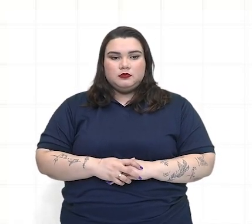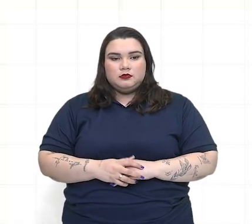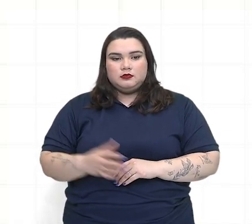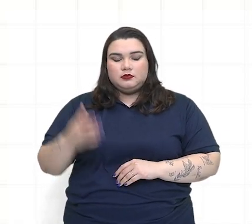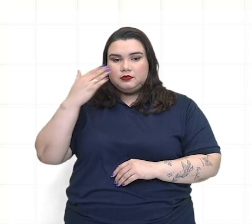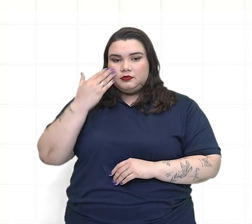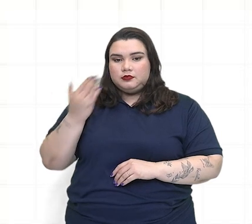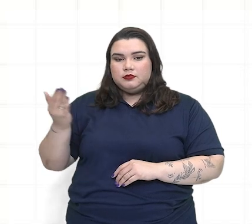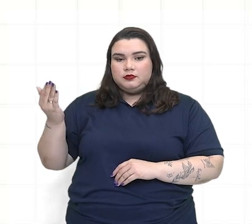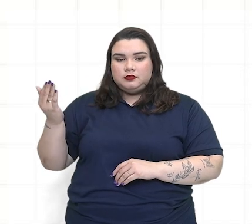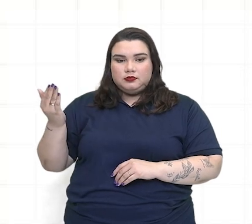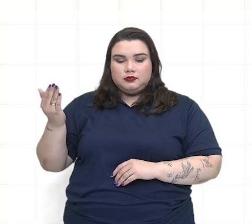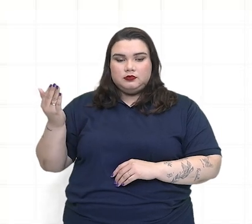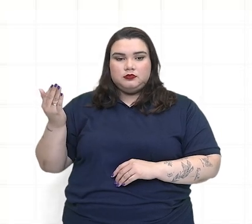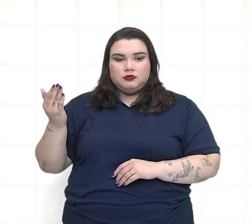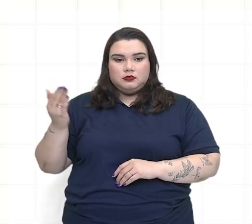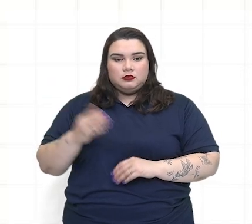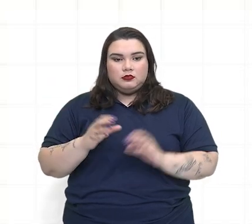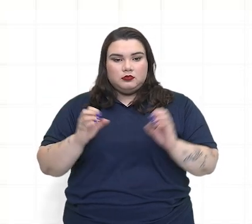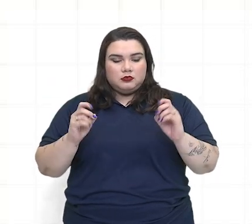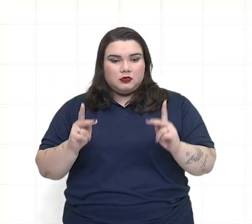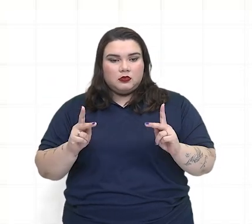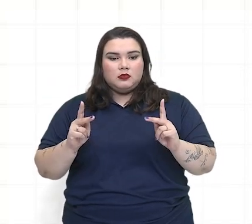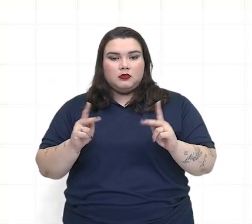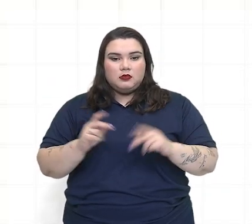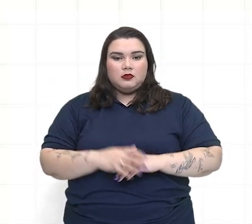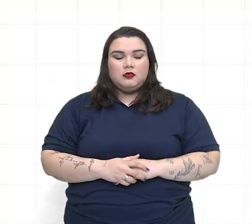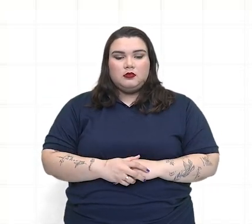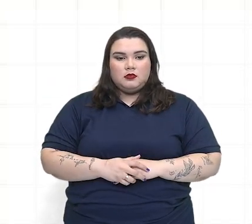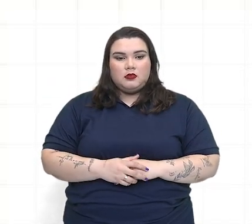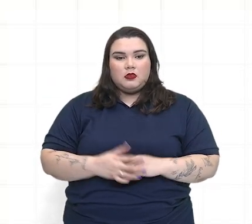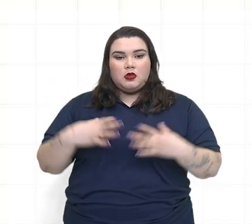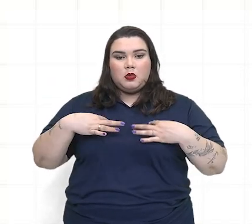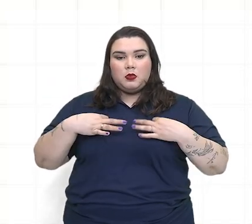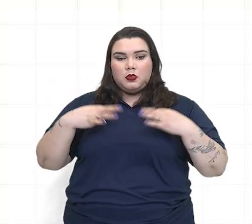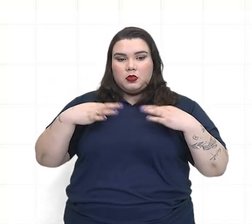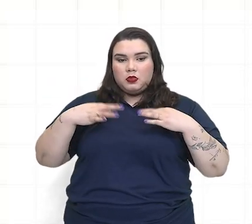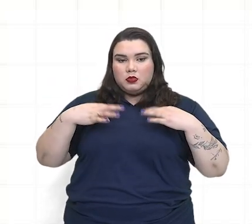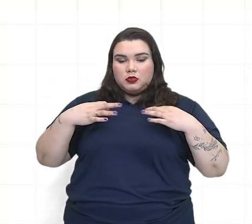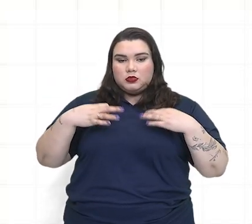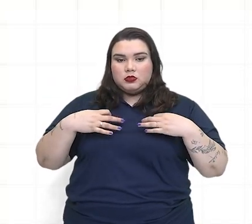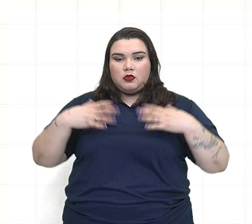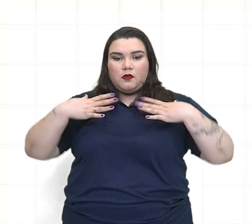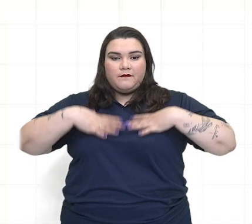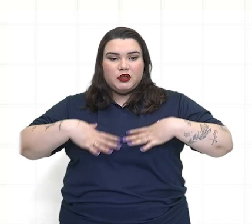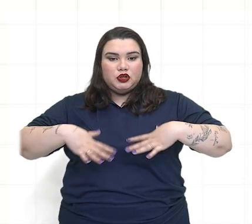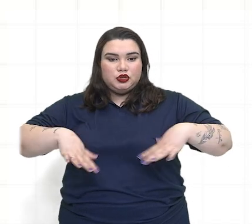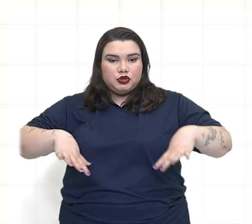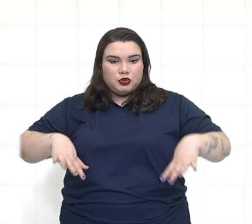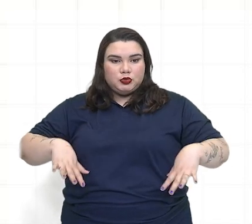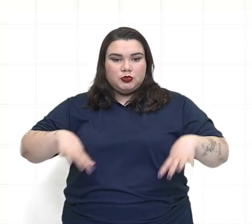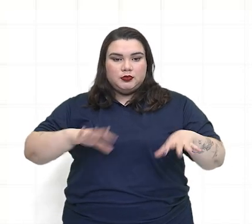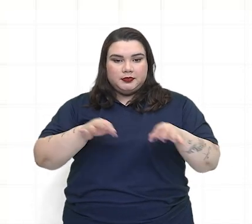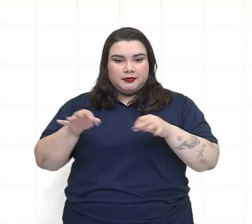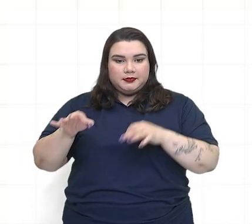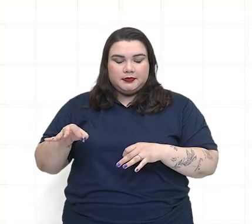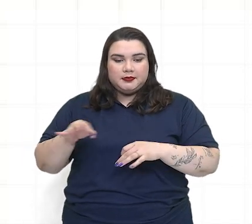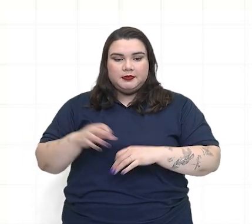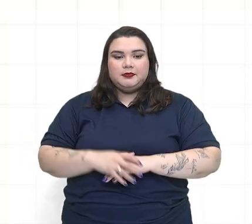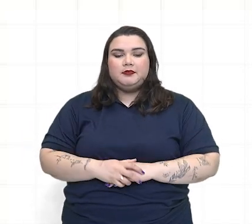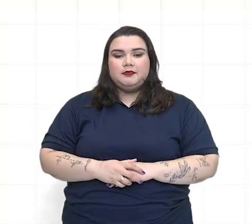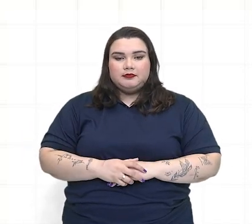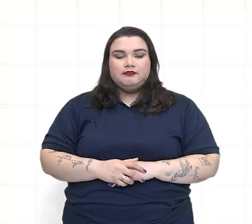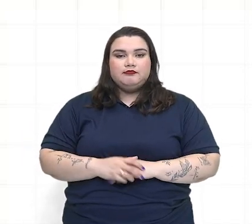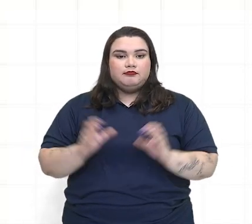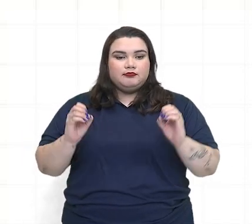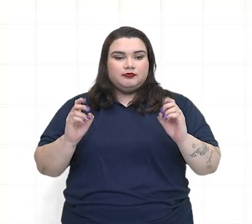Blusas e vestidos. Correto? Tá aqui, ó, blusas e tá aqui o quê? Vestidos.